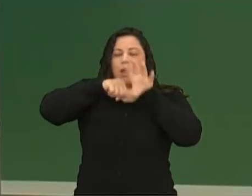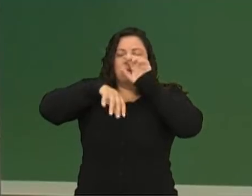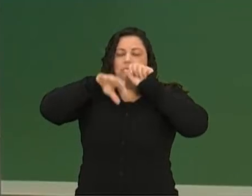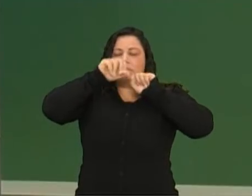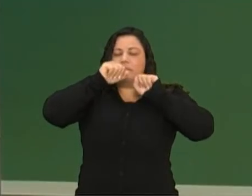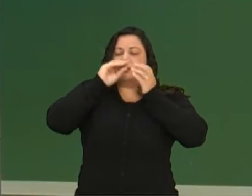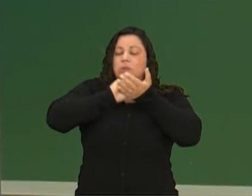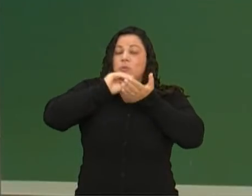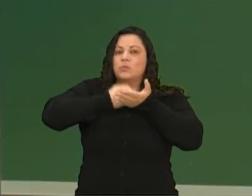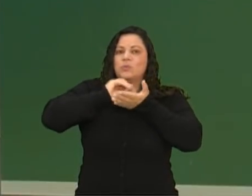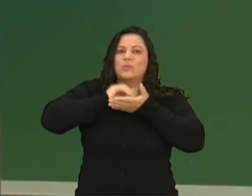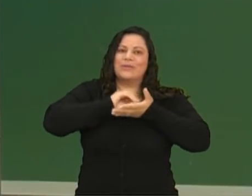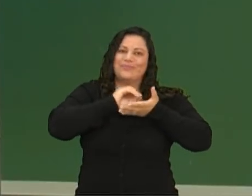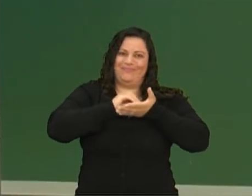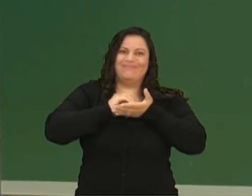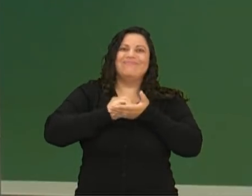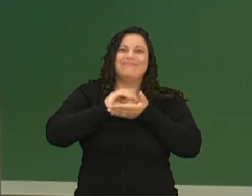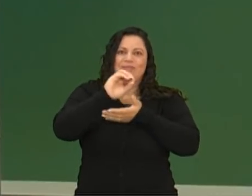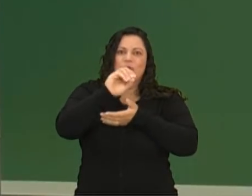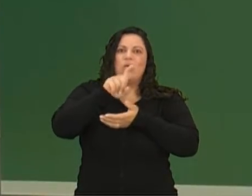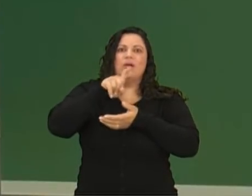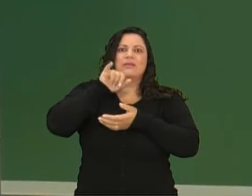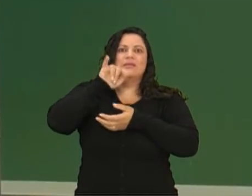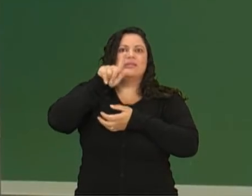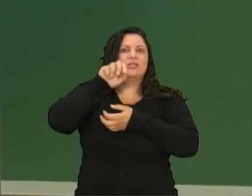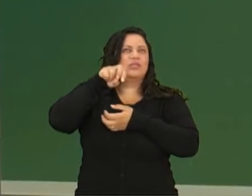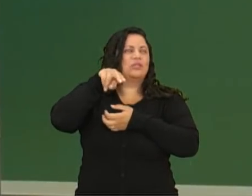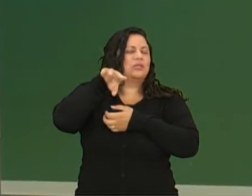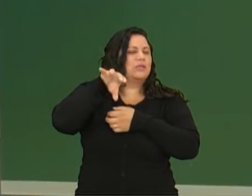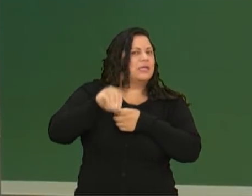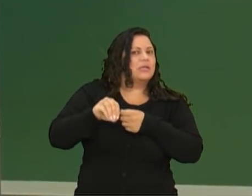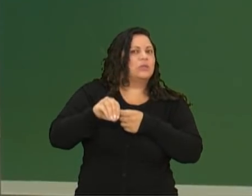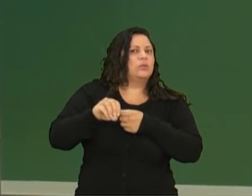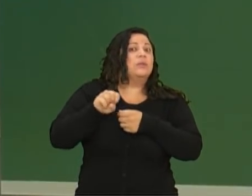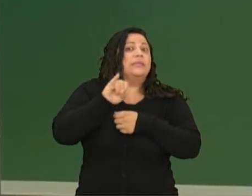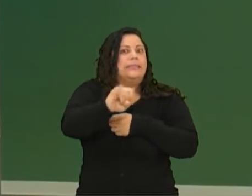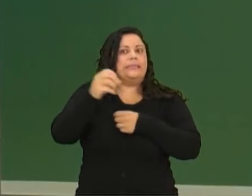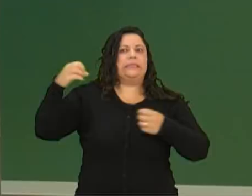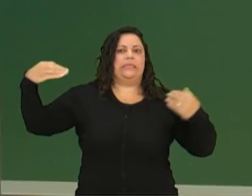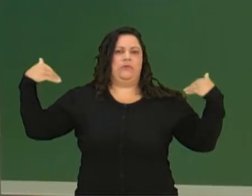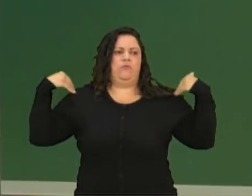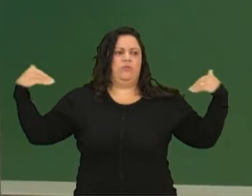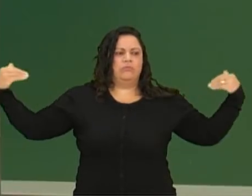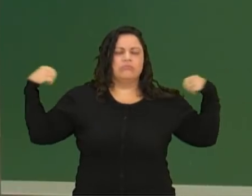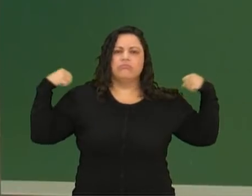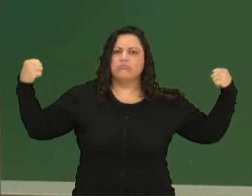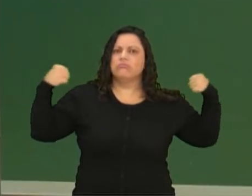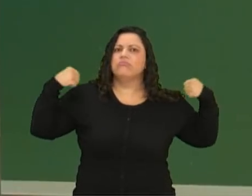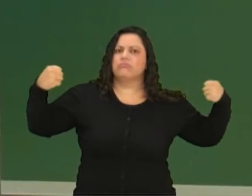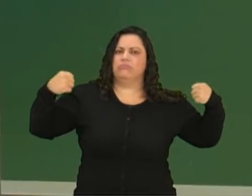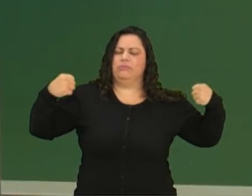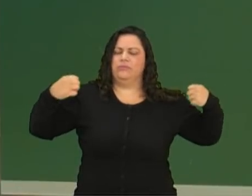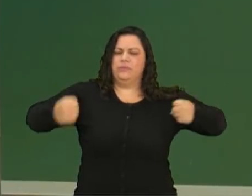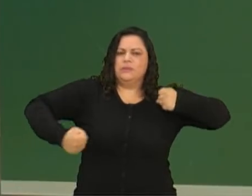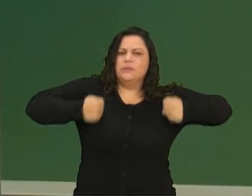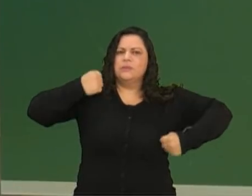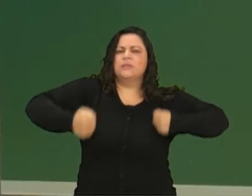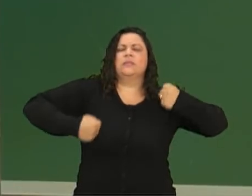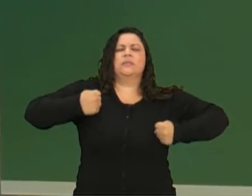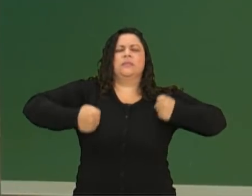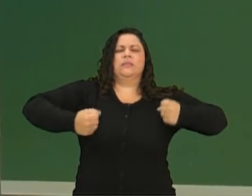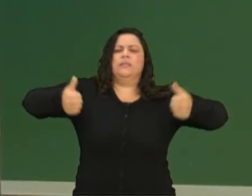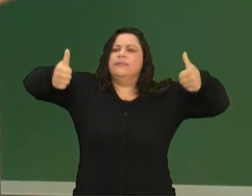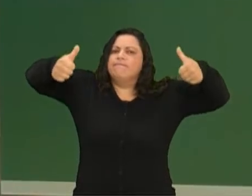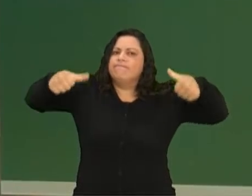as células do corpo dela, principalmente se ela for fazer uma atividade física. O corpo precisa de mais oxigênio.